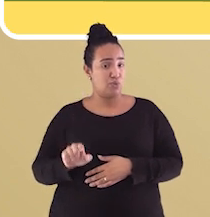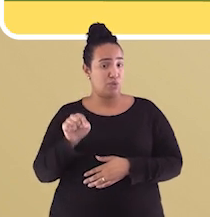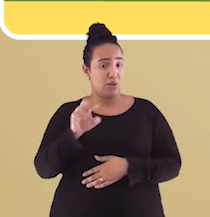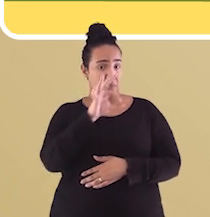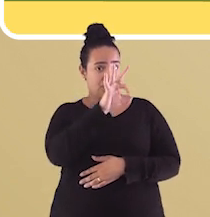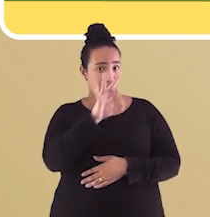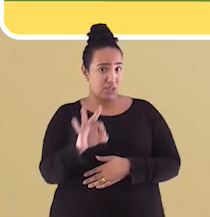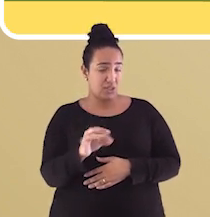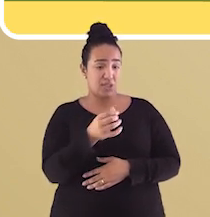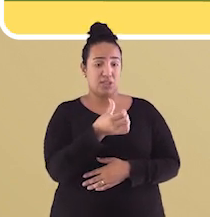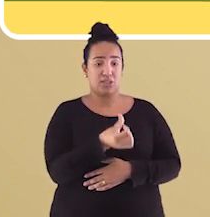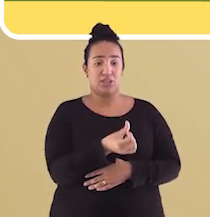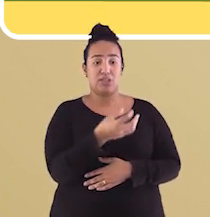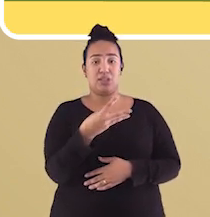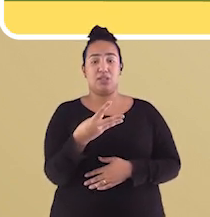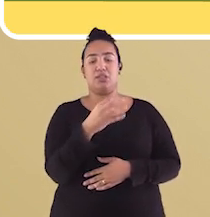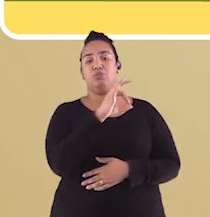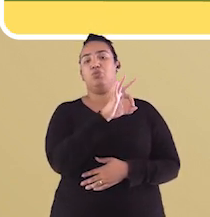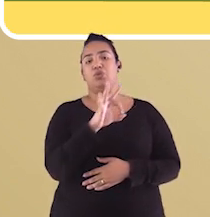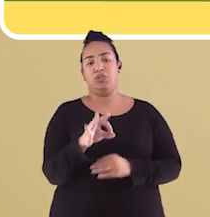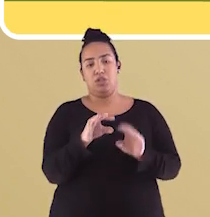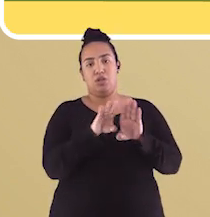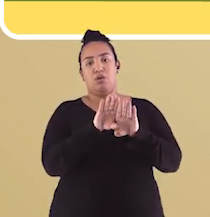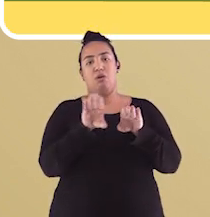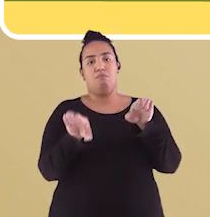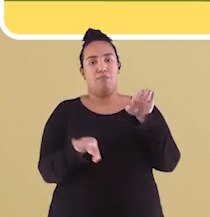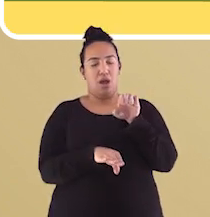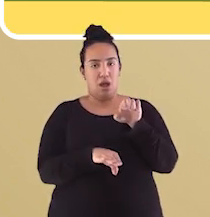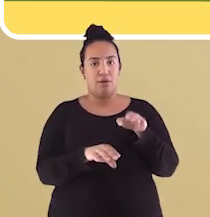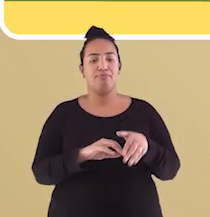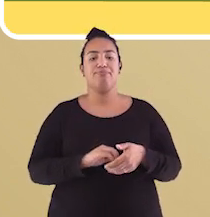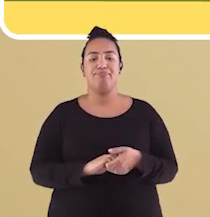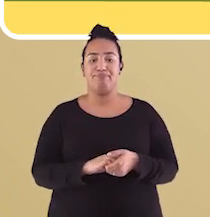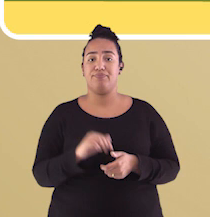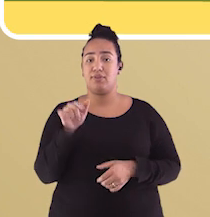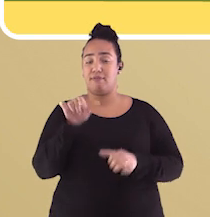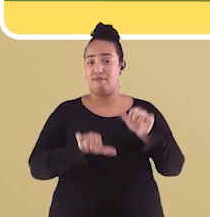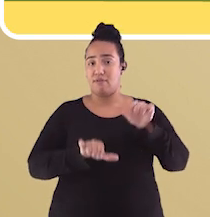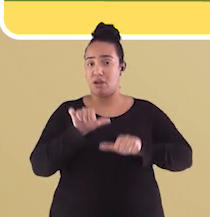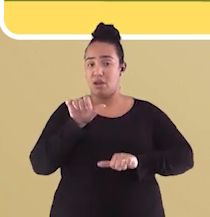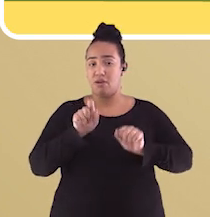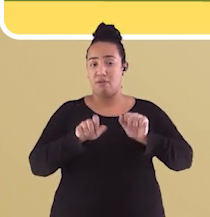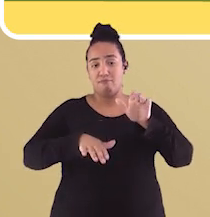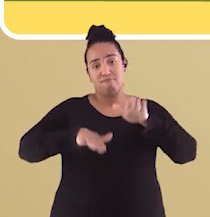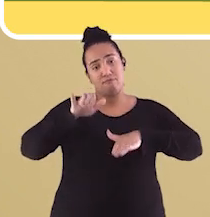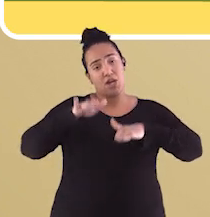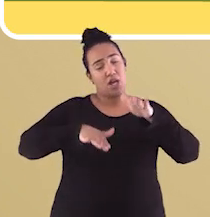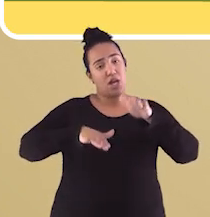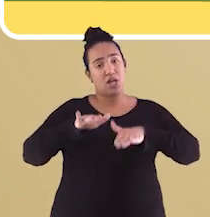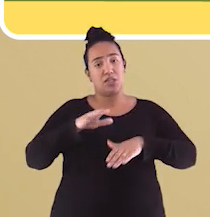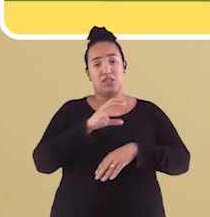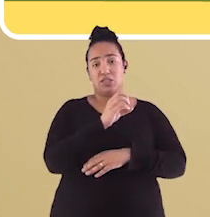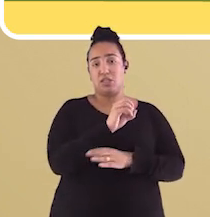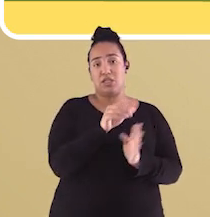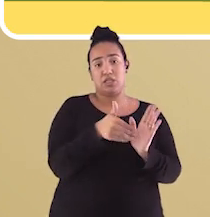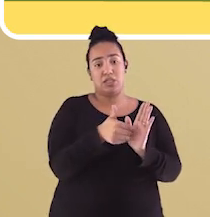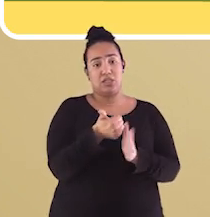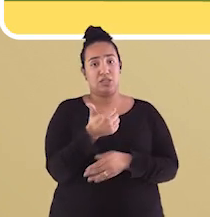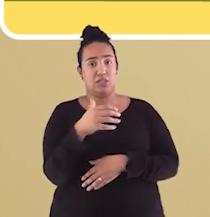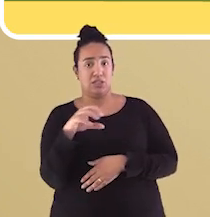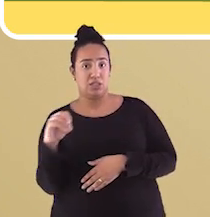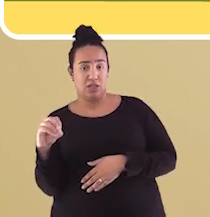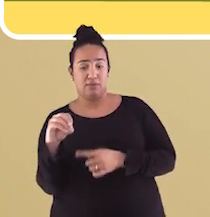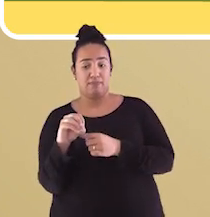de 63% de desigualdade, variando de 0 a 100, sendo os valores mais próximos de